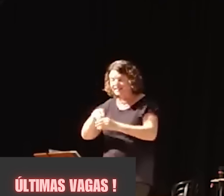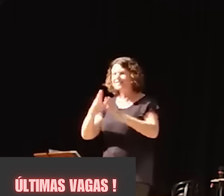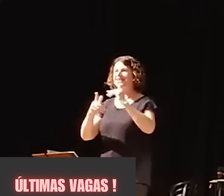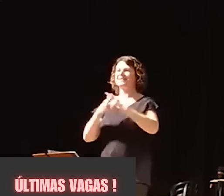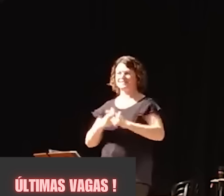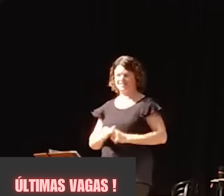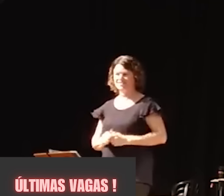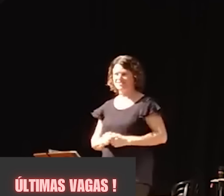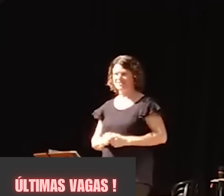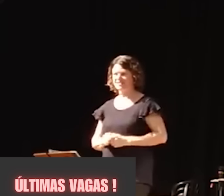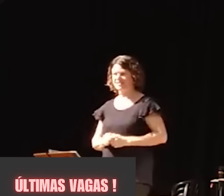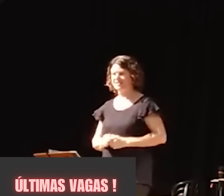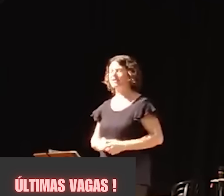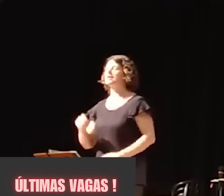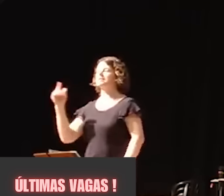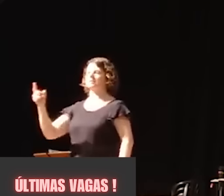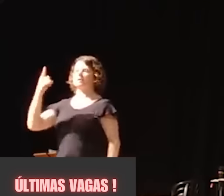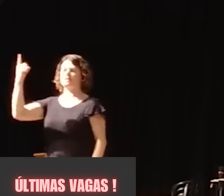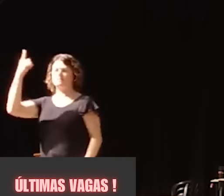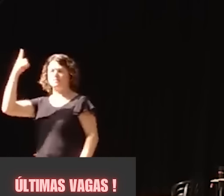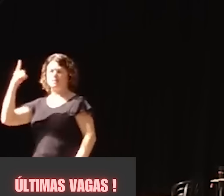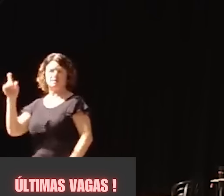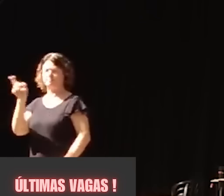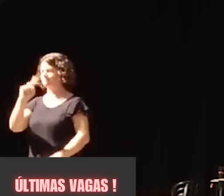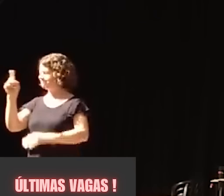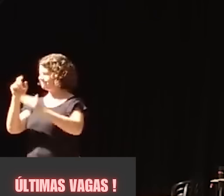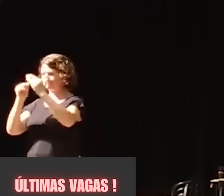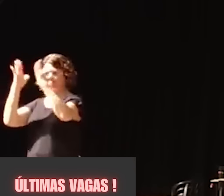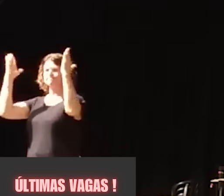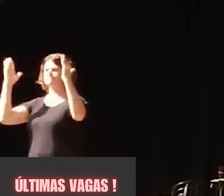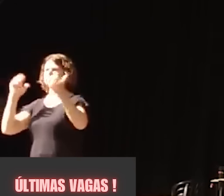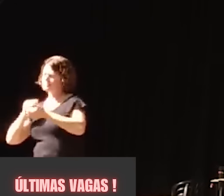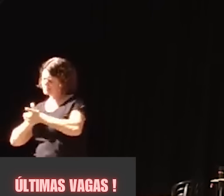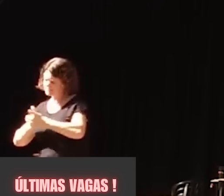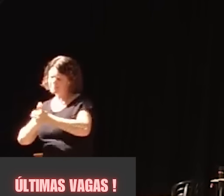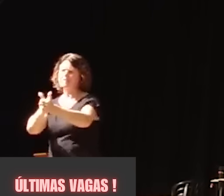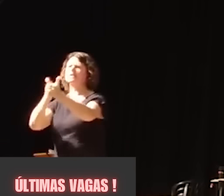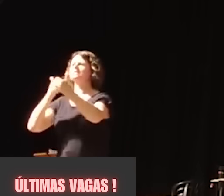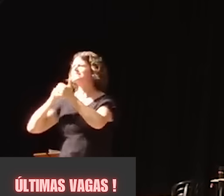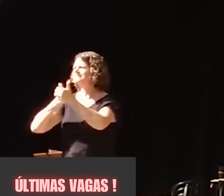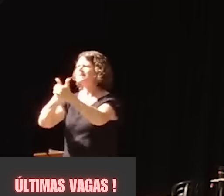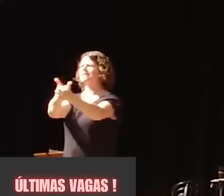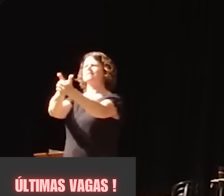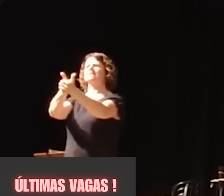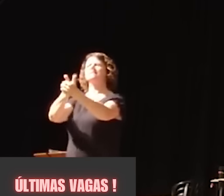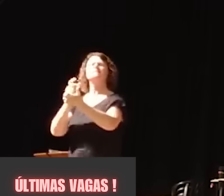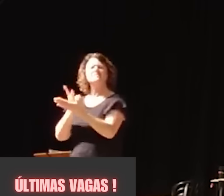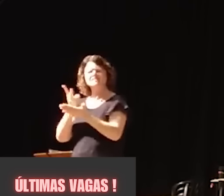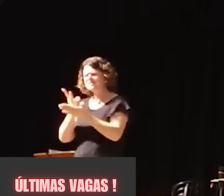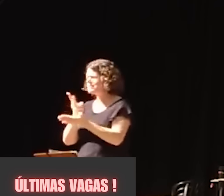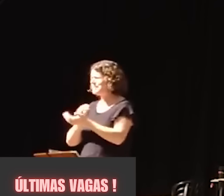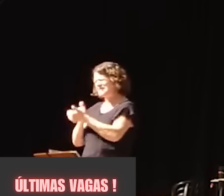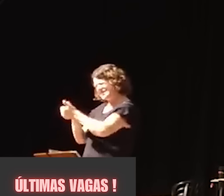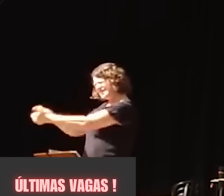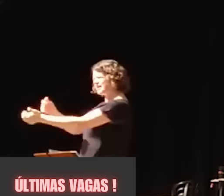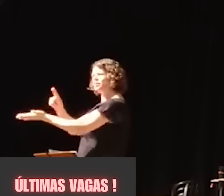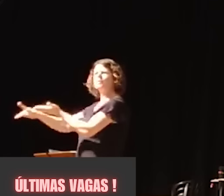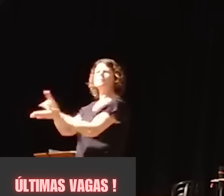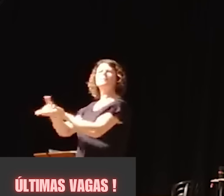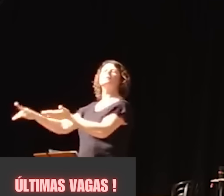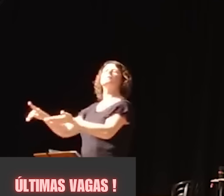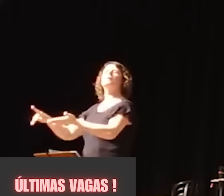não desiste ele persegue ele só volta ele só Baixa